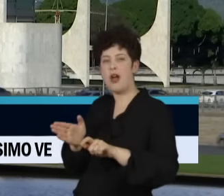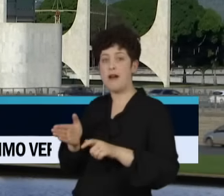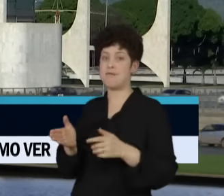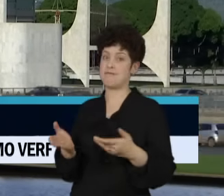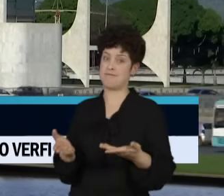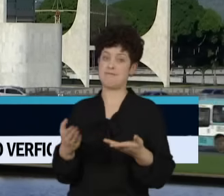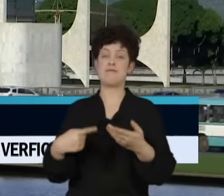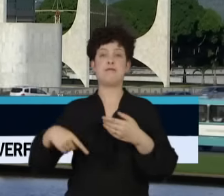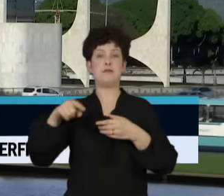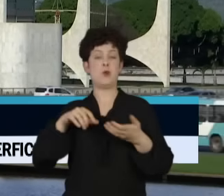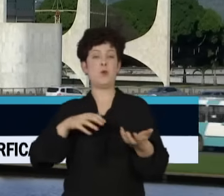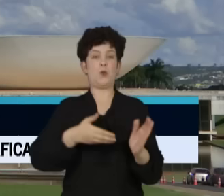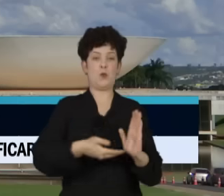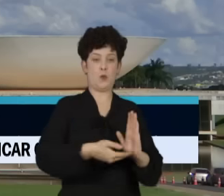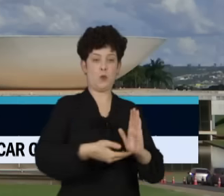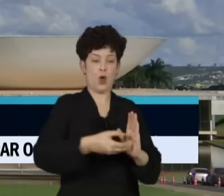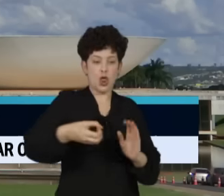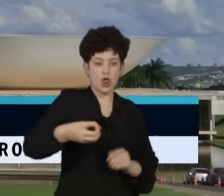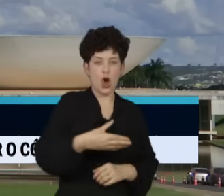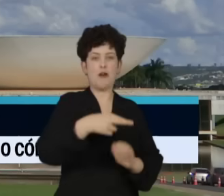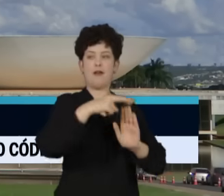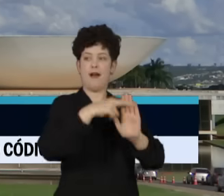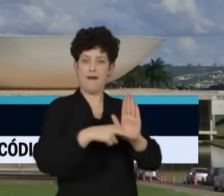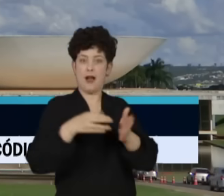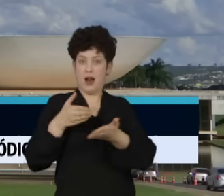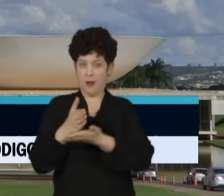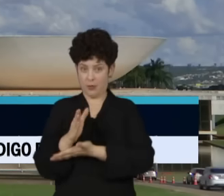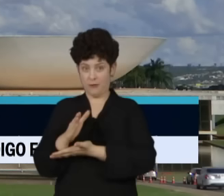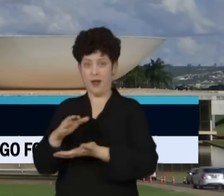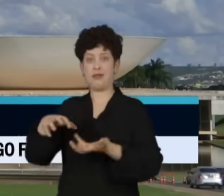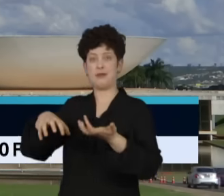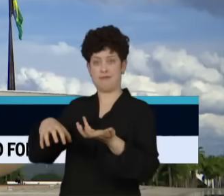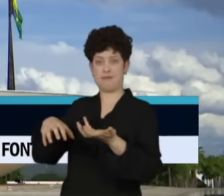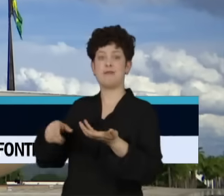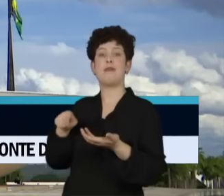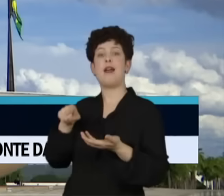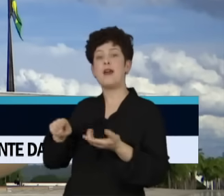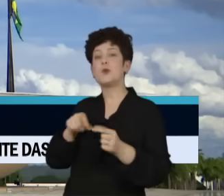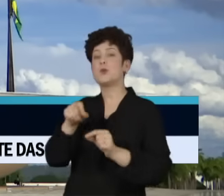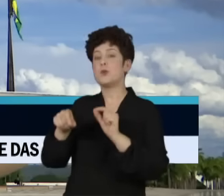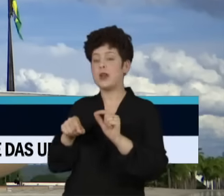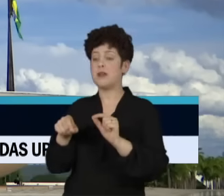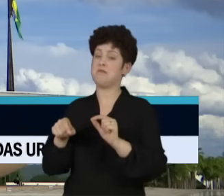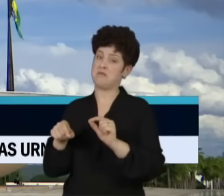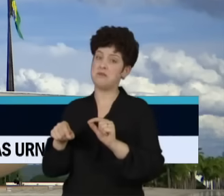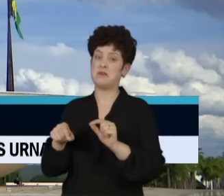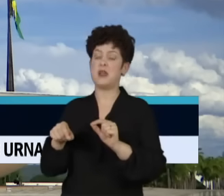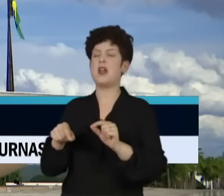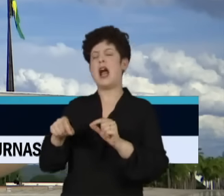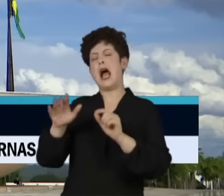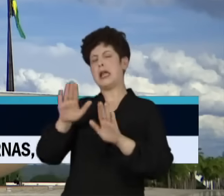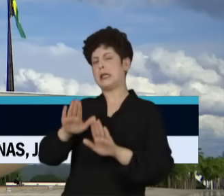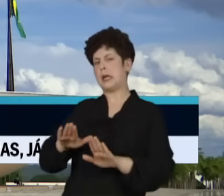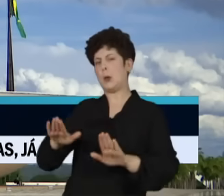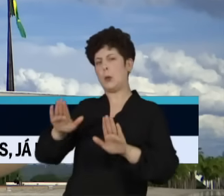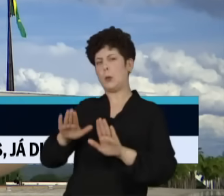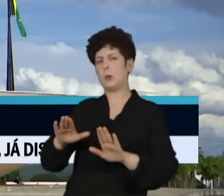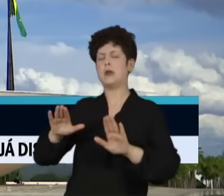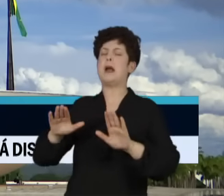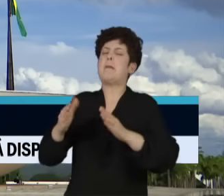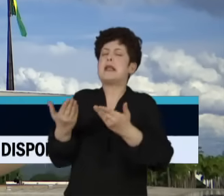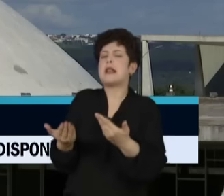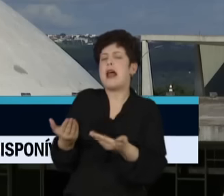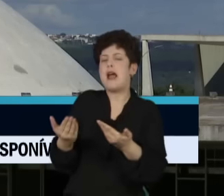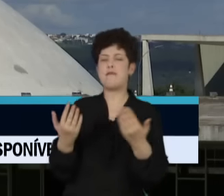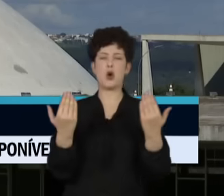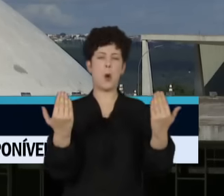Planalto sancionou as novas regras aprovadas pelo Congresso e elas são consideradas mais brandas em comparação ao texto